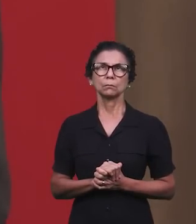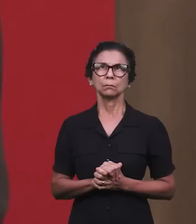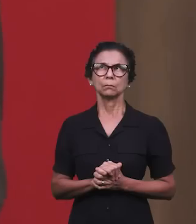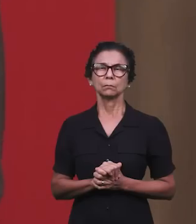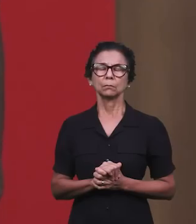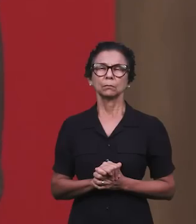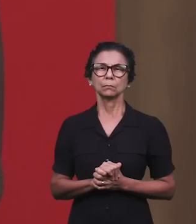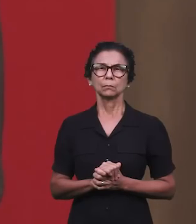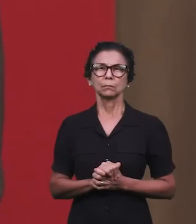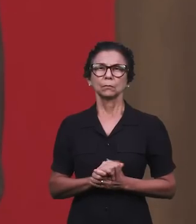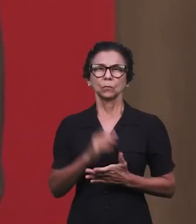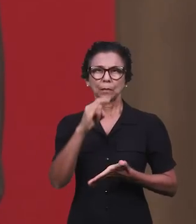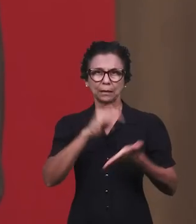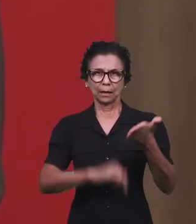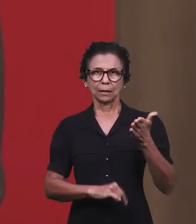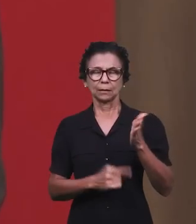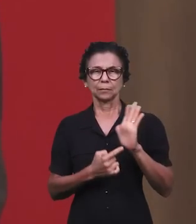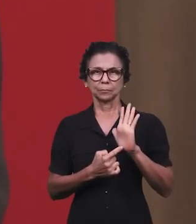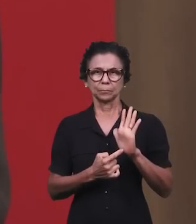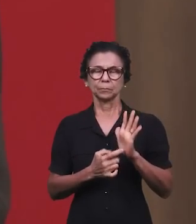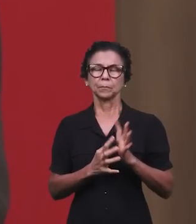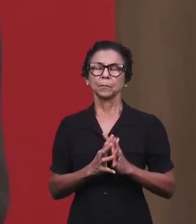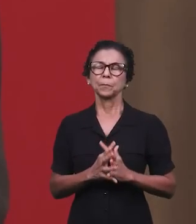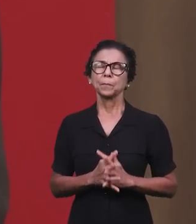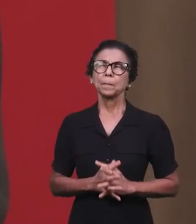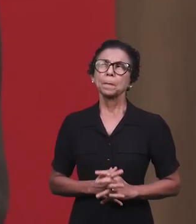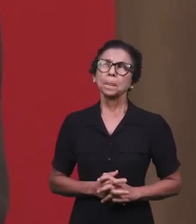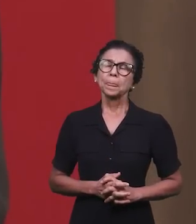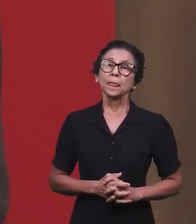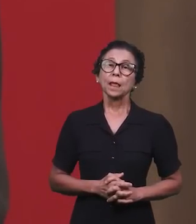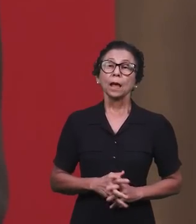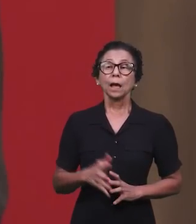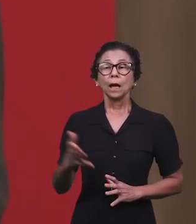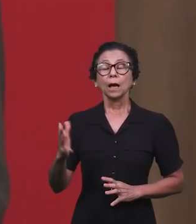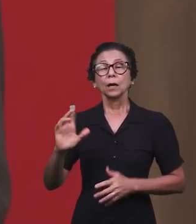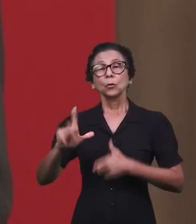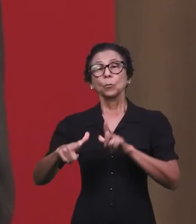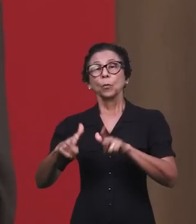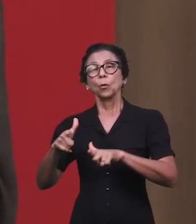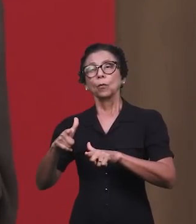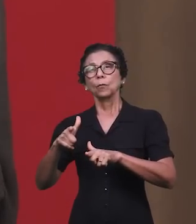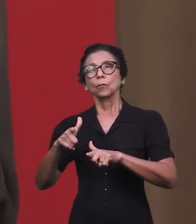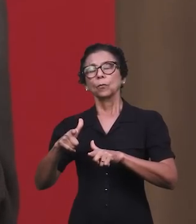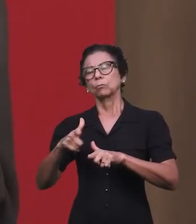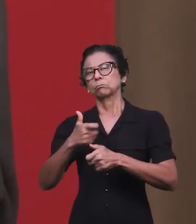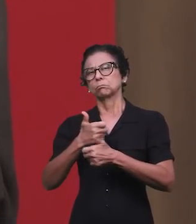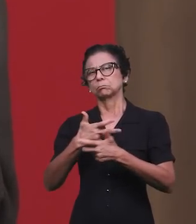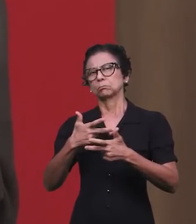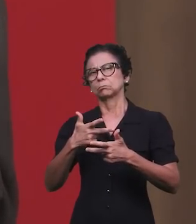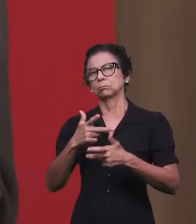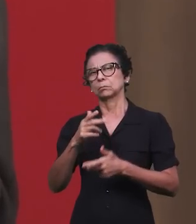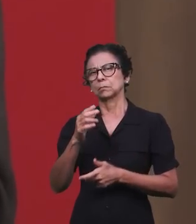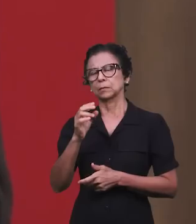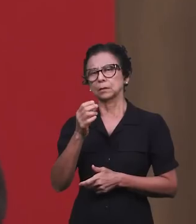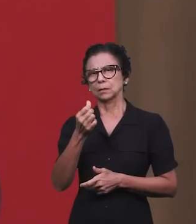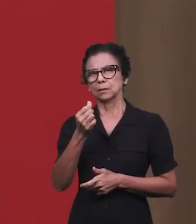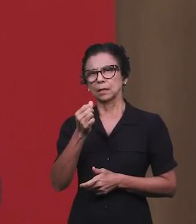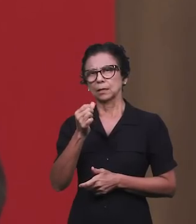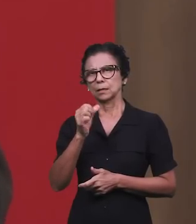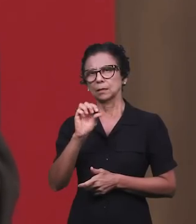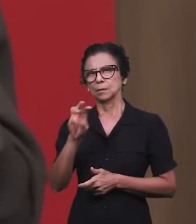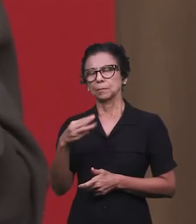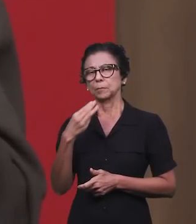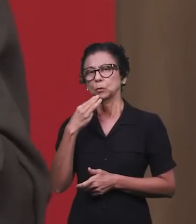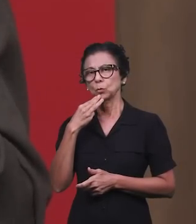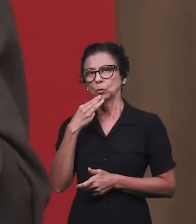6 milhões de judeus morreram, a Liga das Nações venceu a guerra e decretou a liberdade. Só